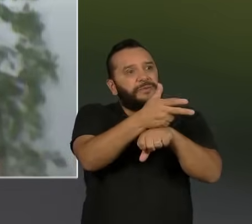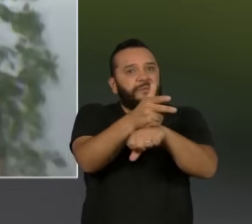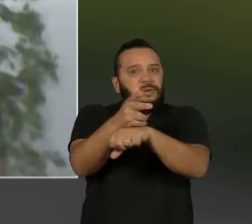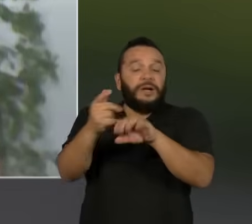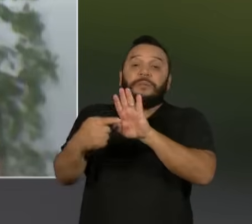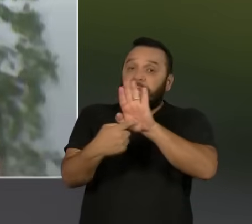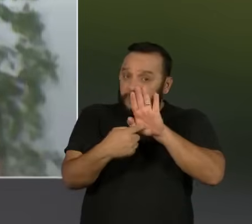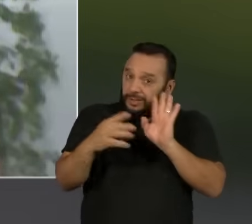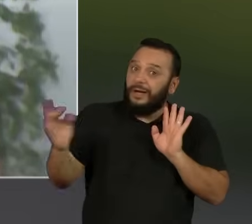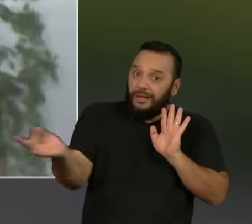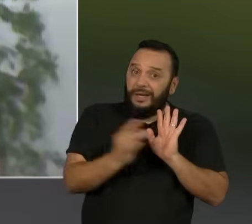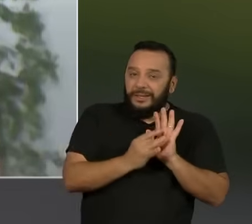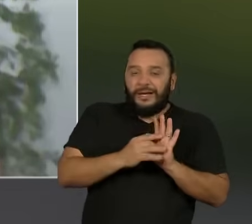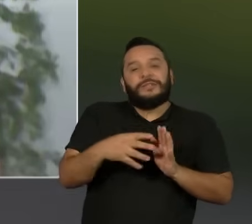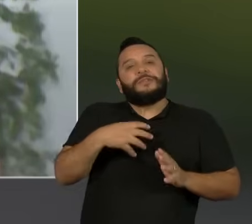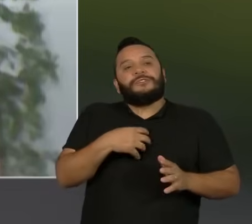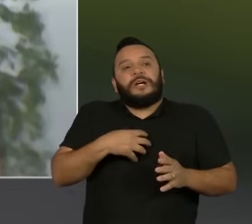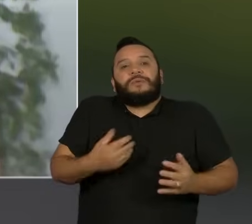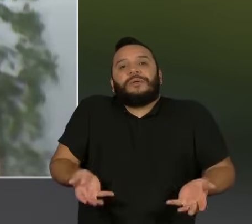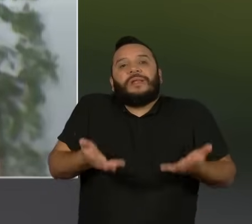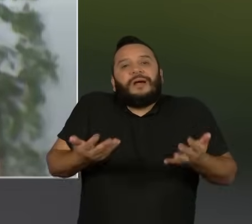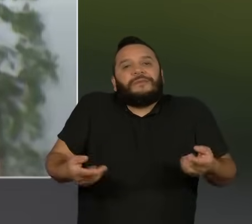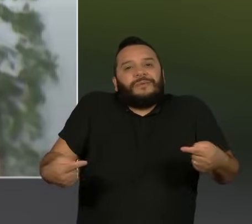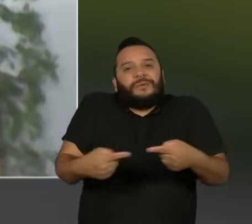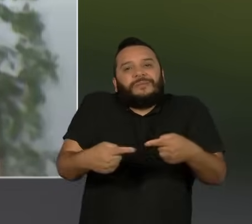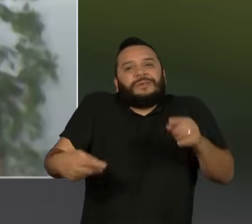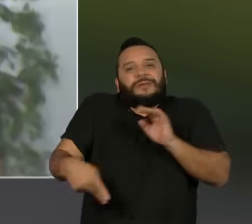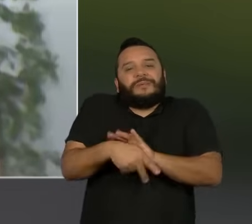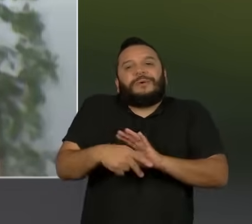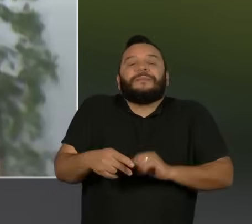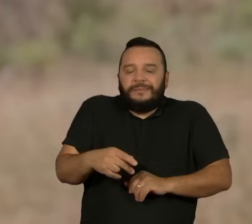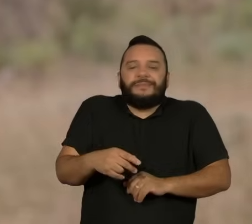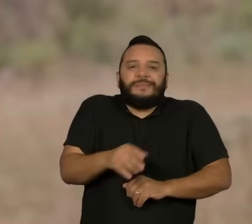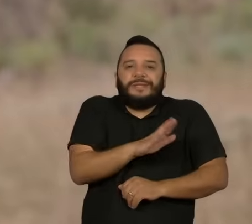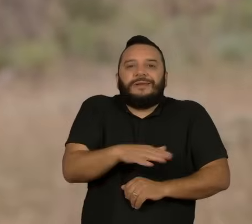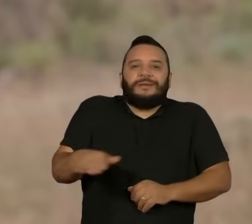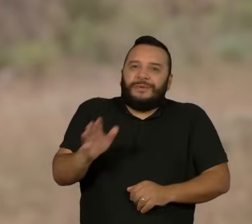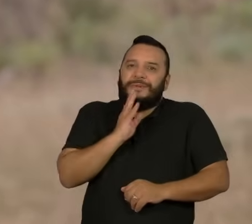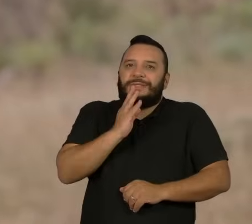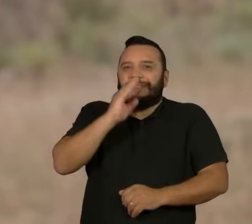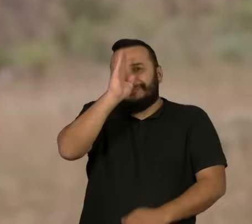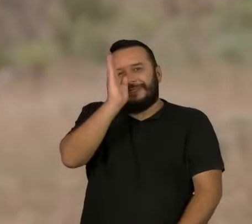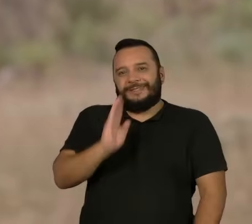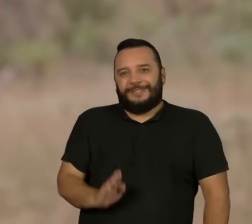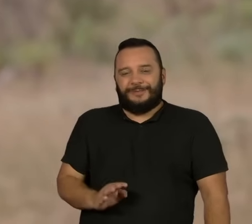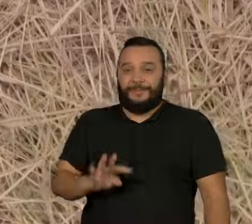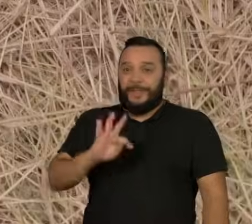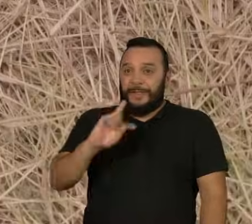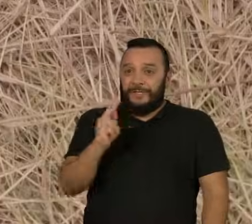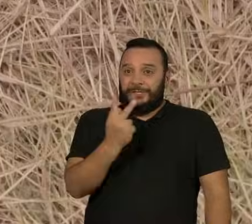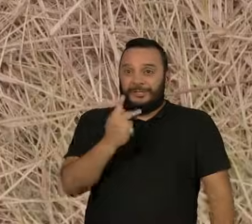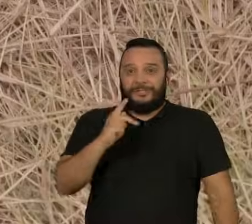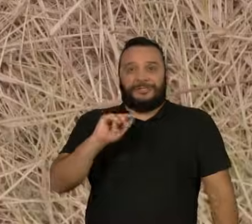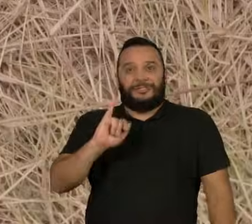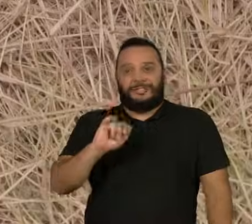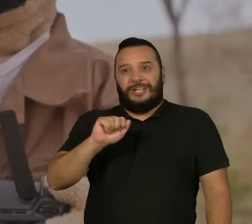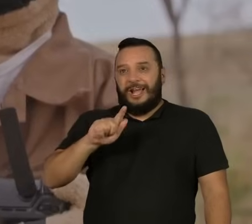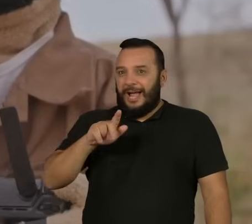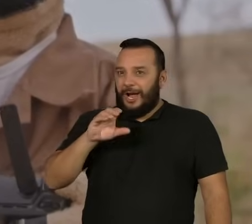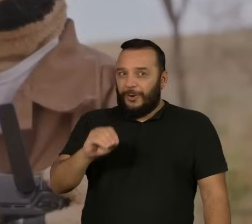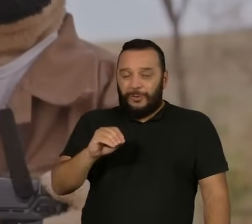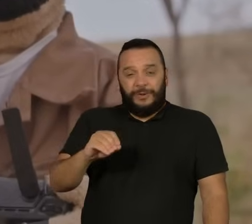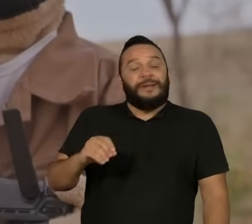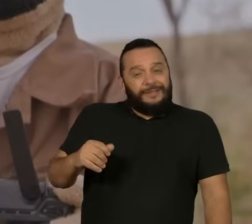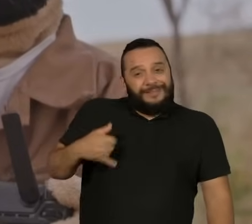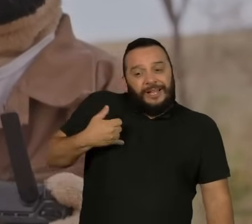uma forma leve para a criança, para ela conhecer o Brasil. Tiago, o irmão mais novo e meio